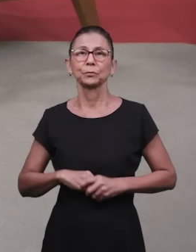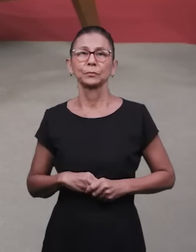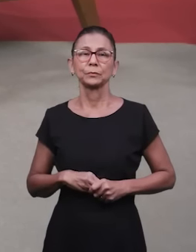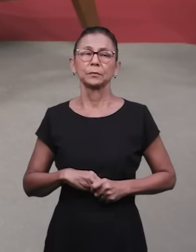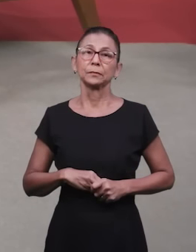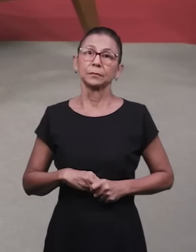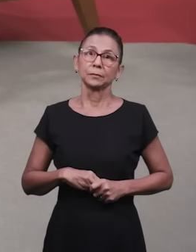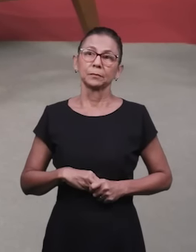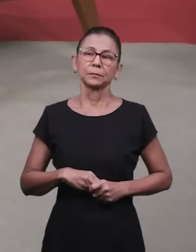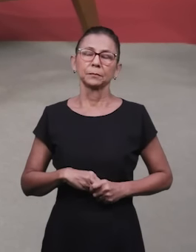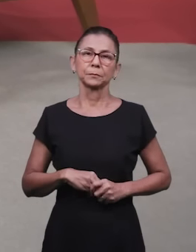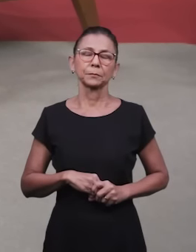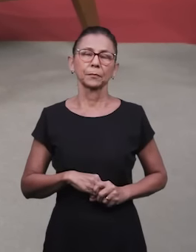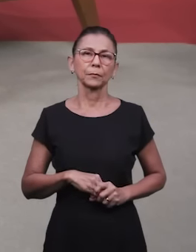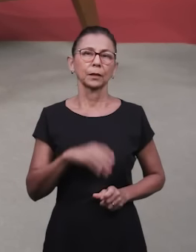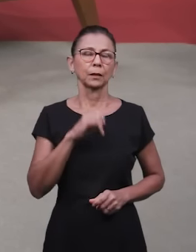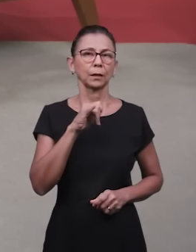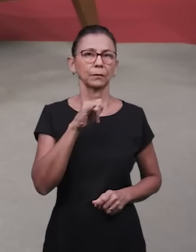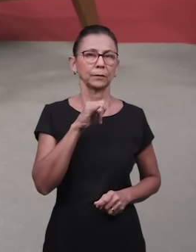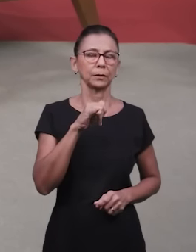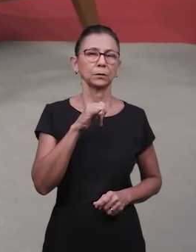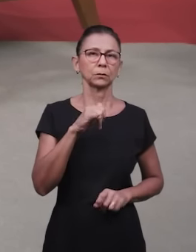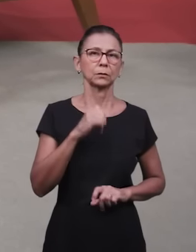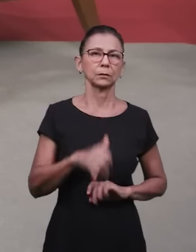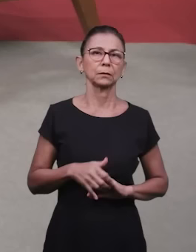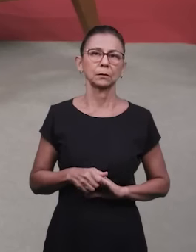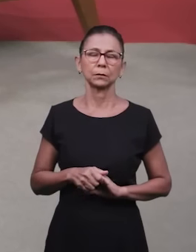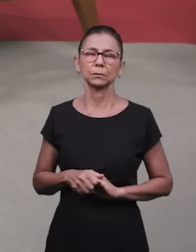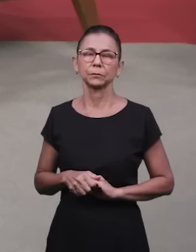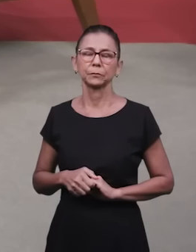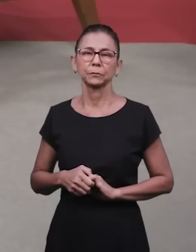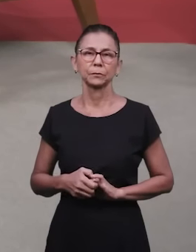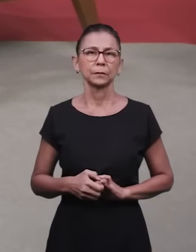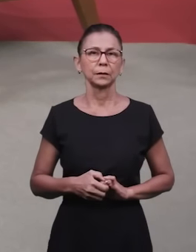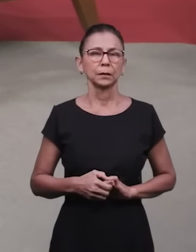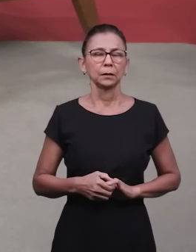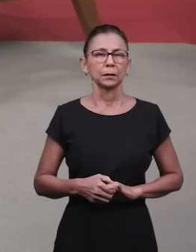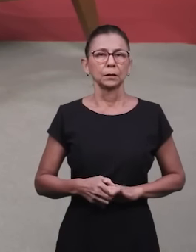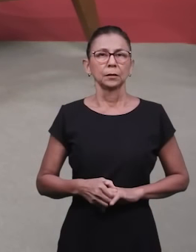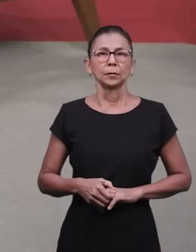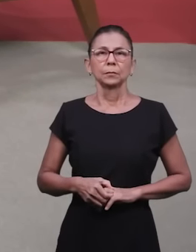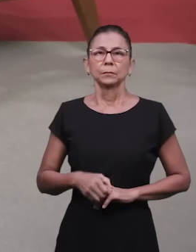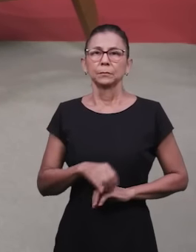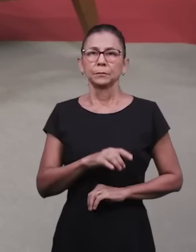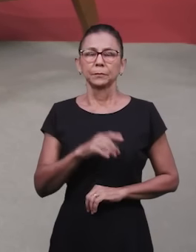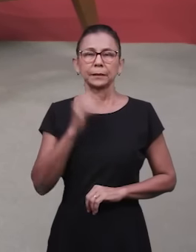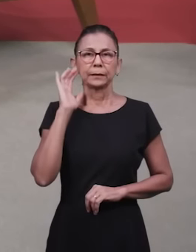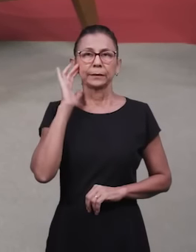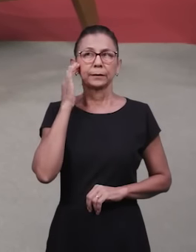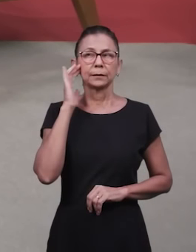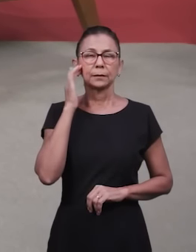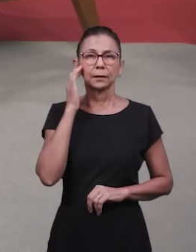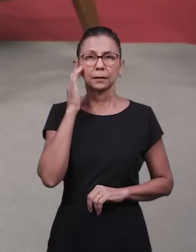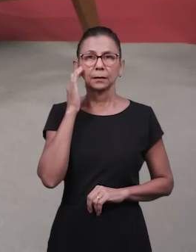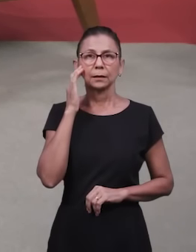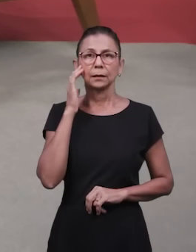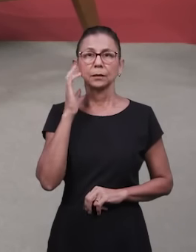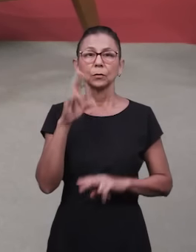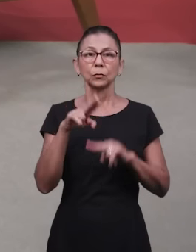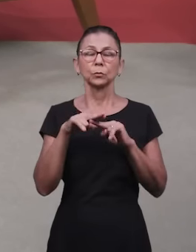para servirem de alerta e para que haja a dimensão do que é que o Senhor quer nos dar como